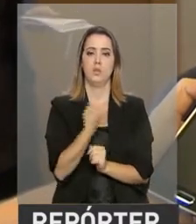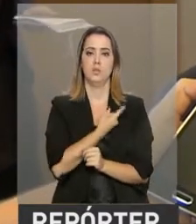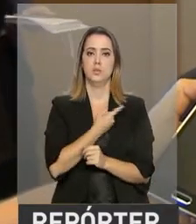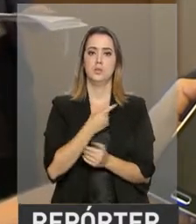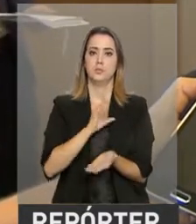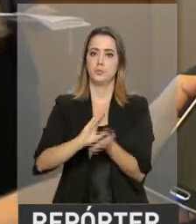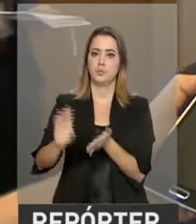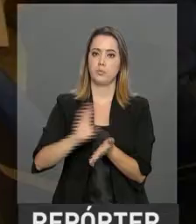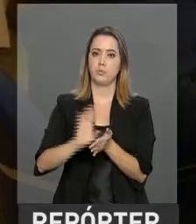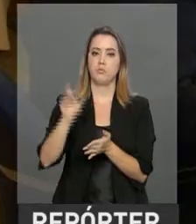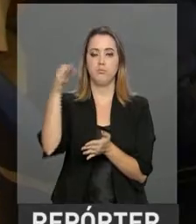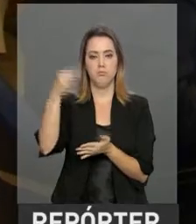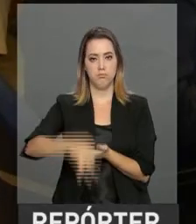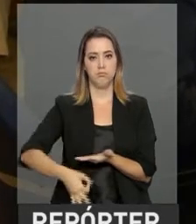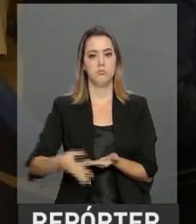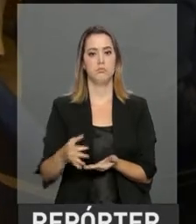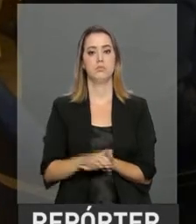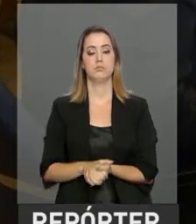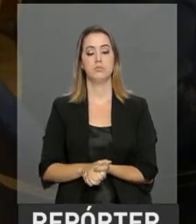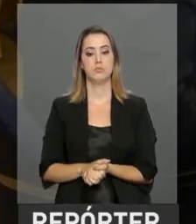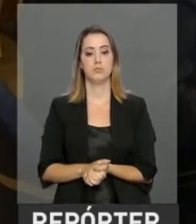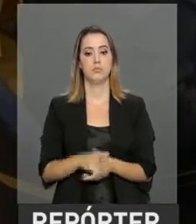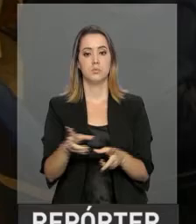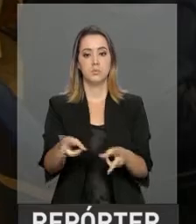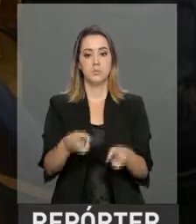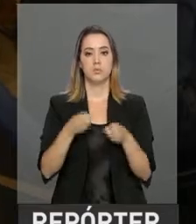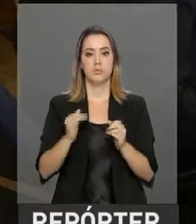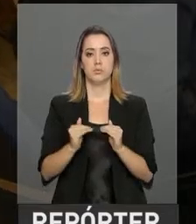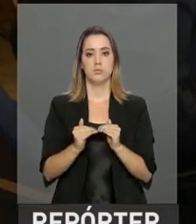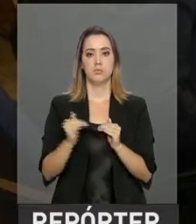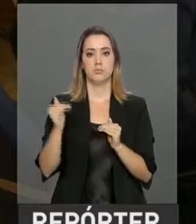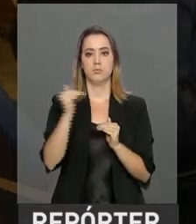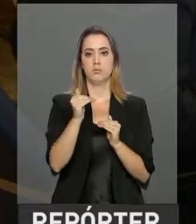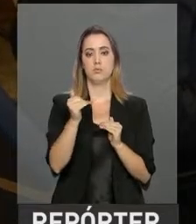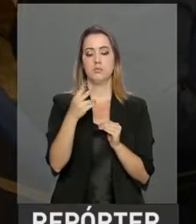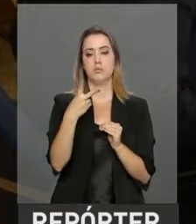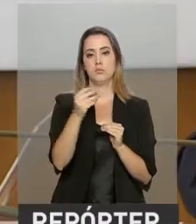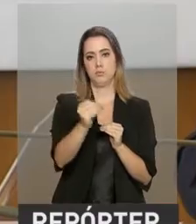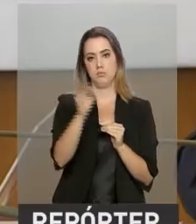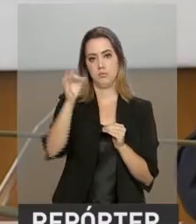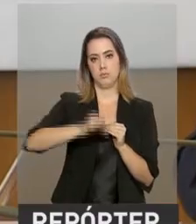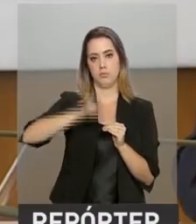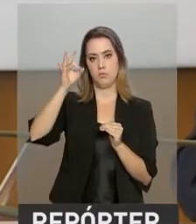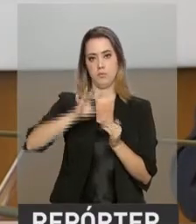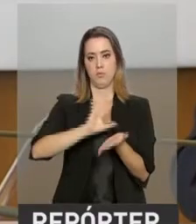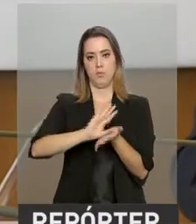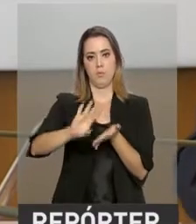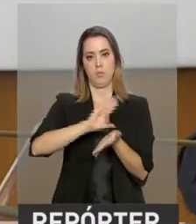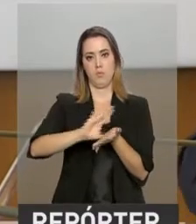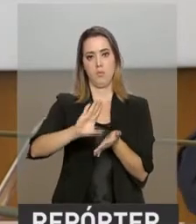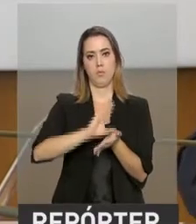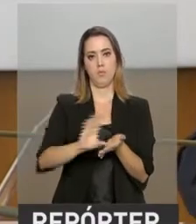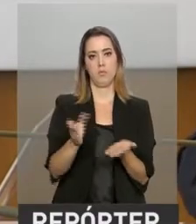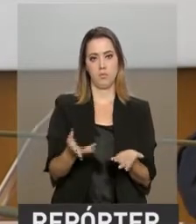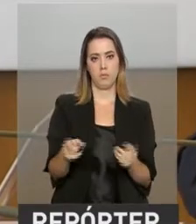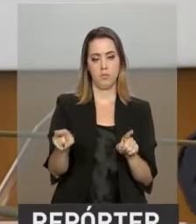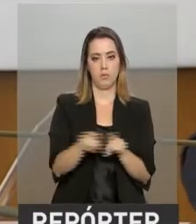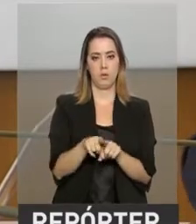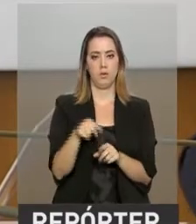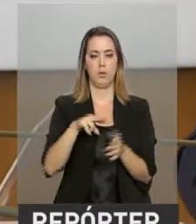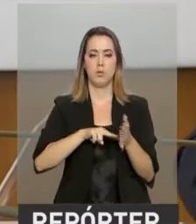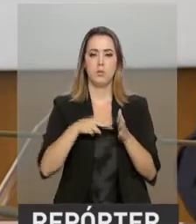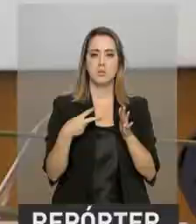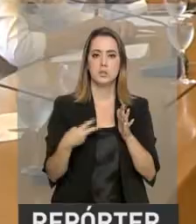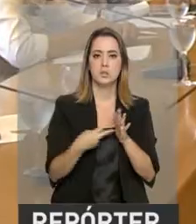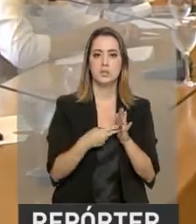e um efetivo na ponta a expectativa é de um aumento de 20% nos desembolsos para o segmento o que